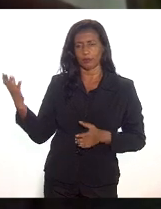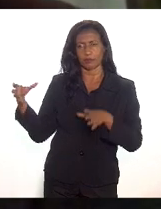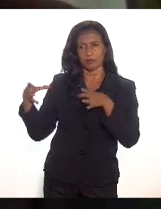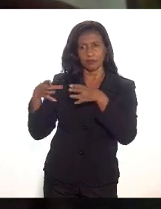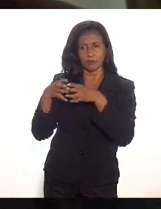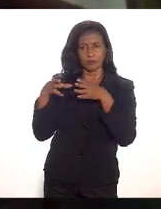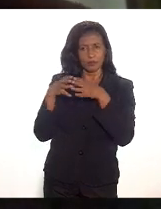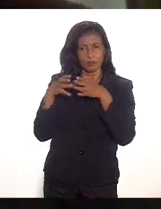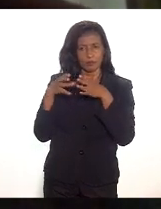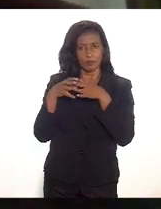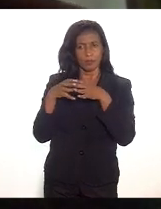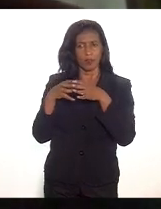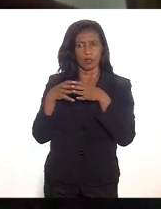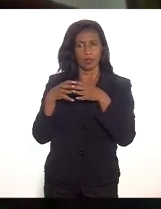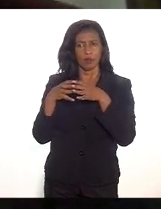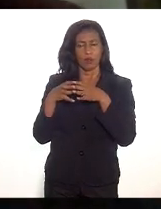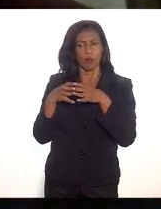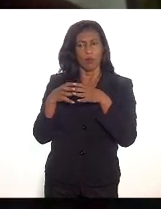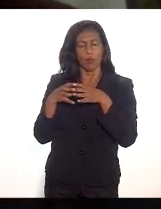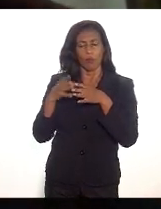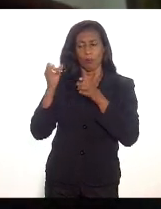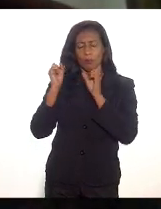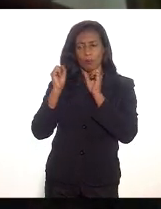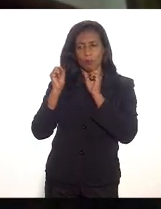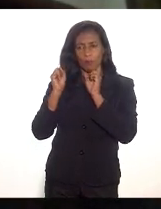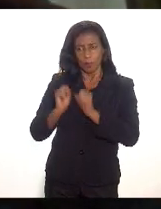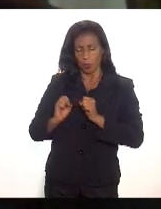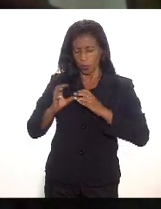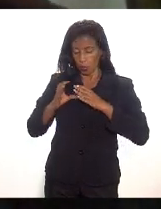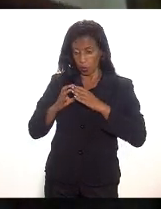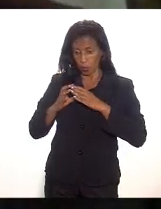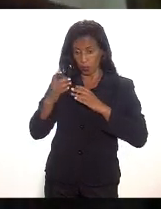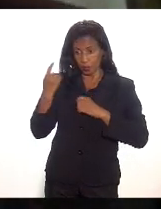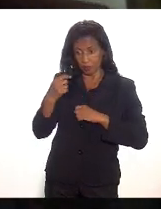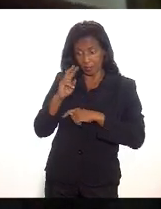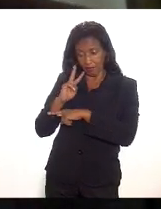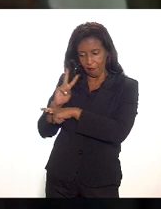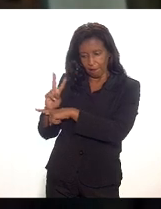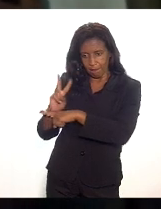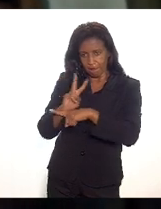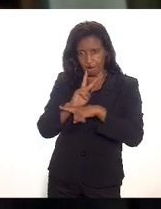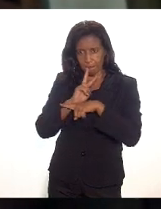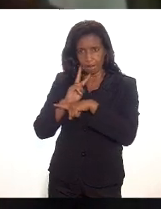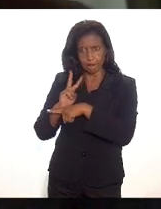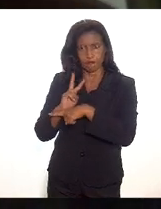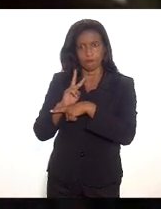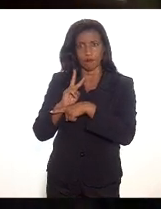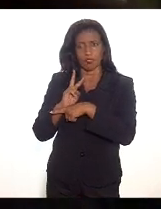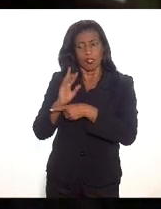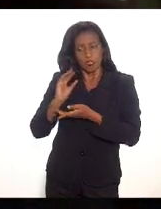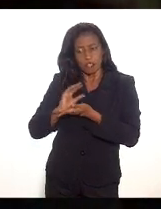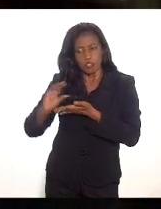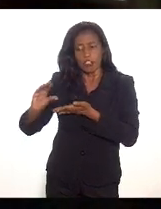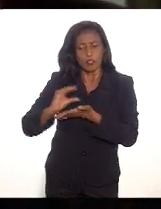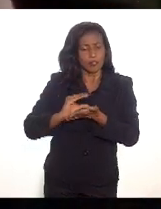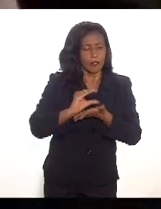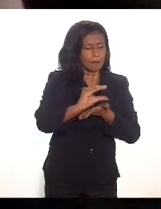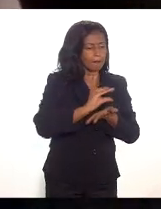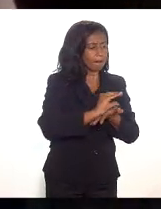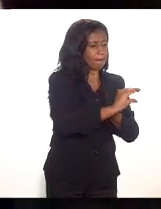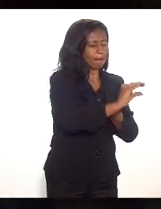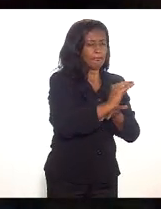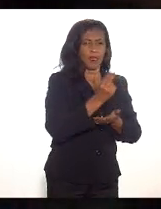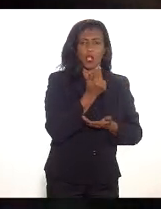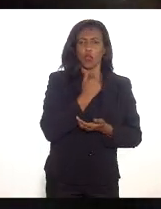poder que tem que não só fiscalizar, supervisionar e direcionar os investimentos. Não pode